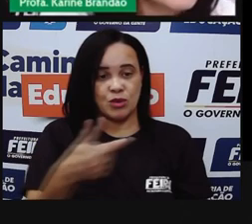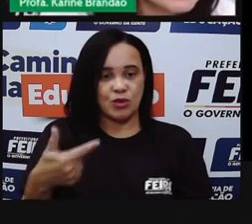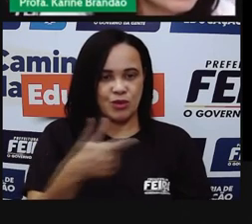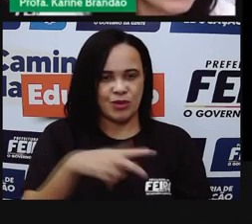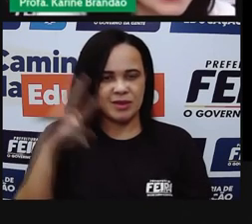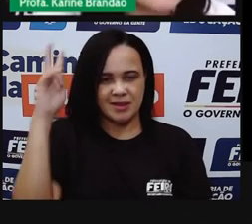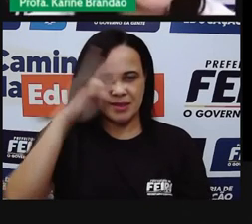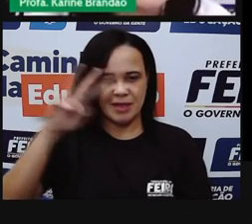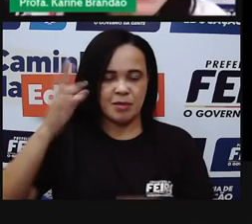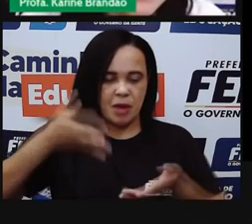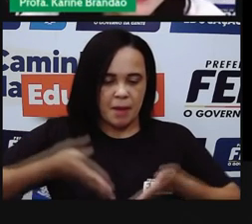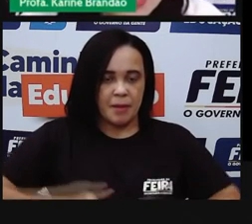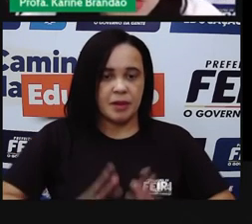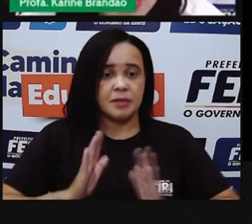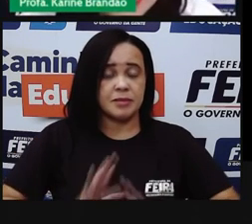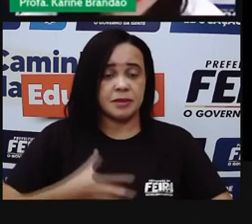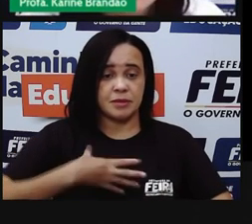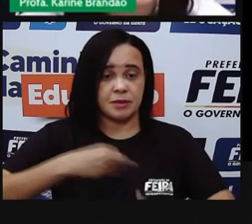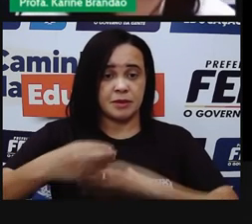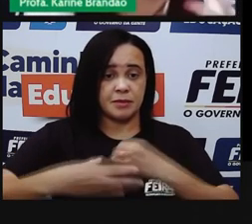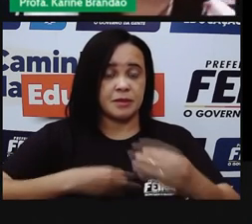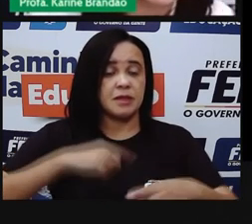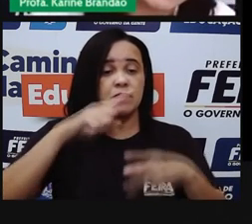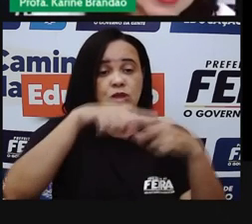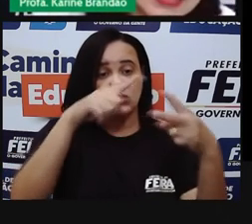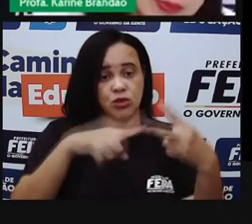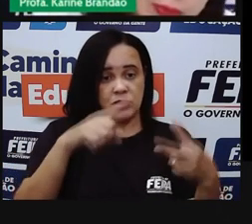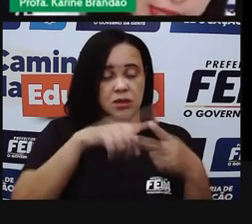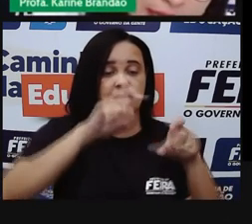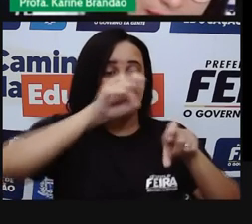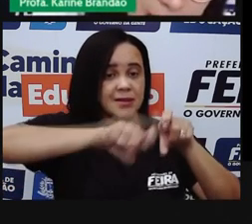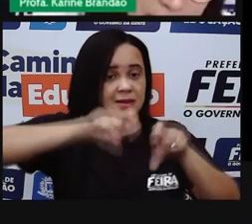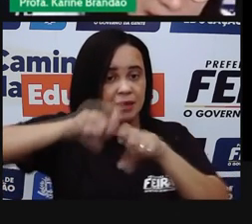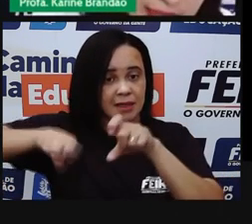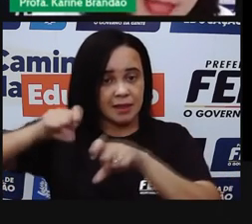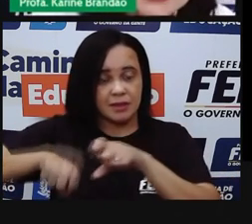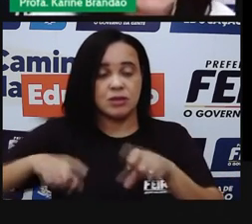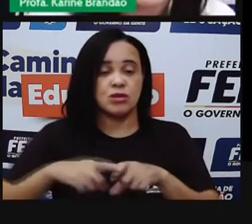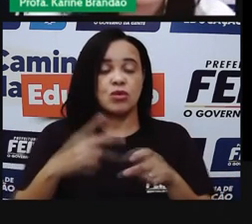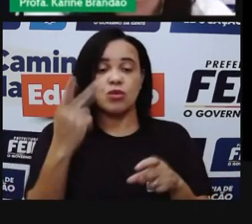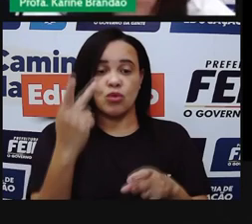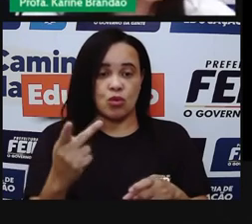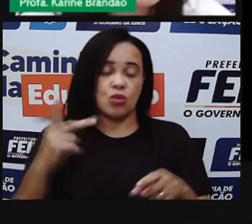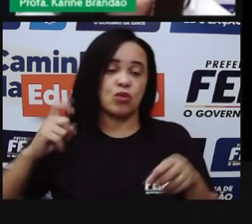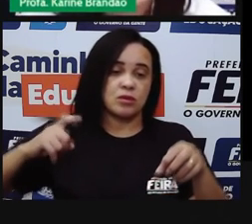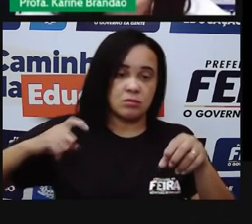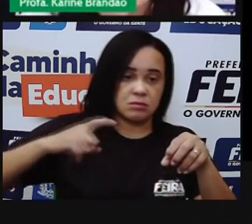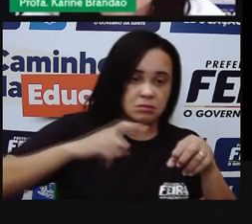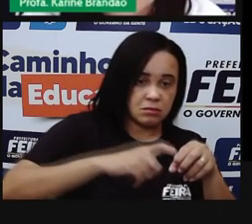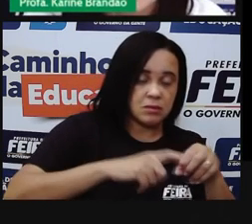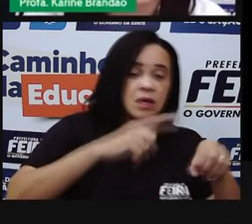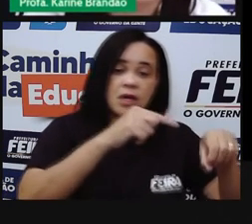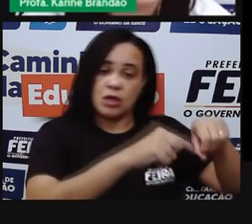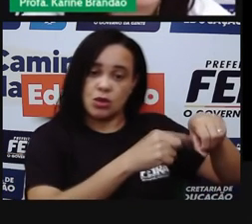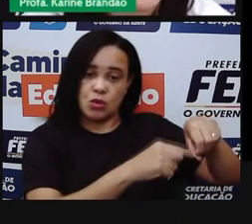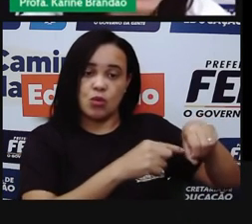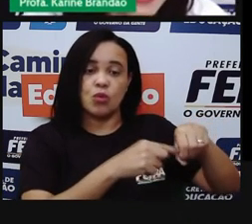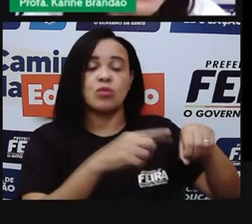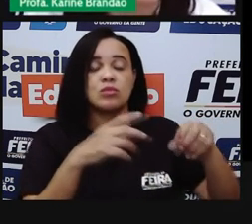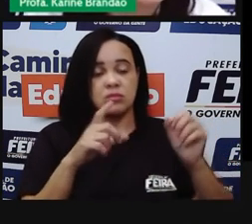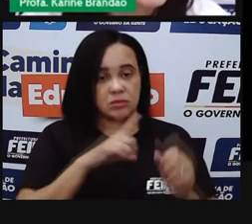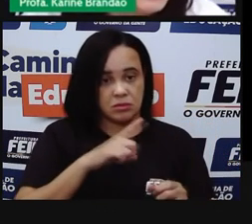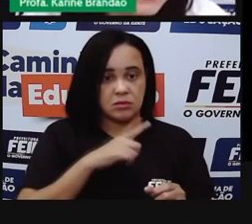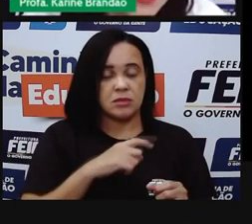ela pode ser sexuada e assexuada, sexuada quando tem gametas, assexuada sem gametas, e que